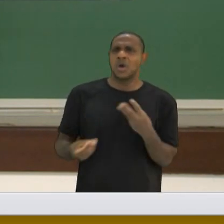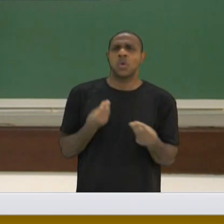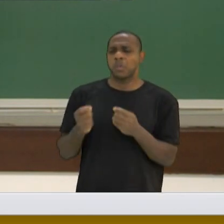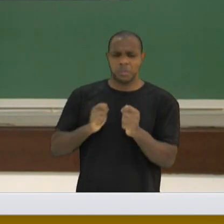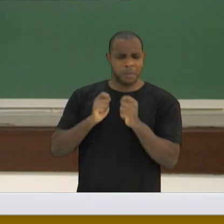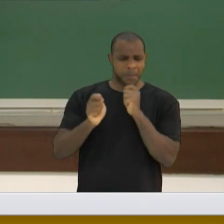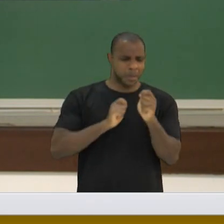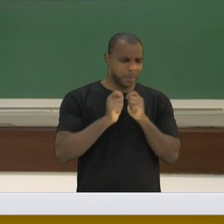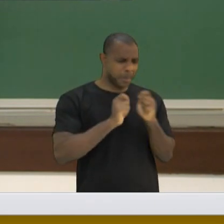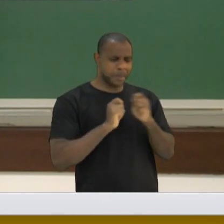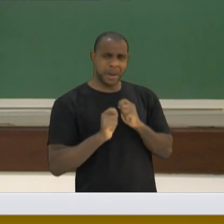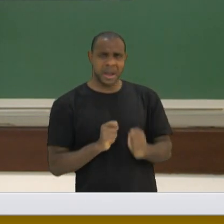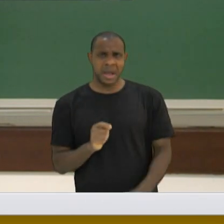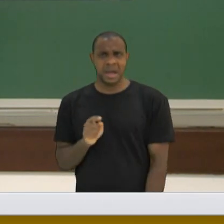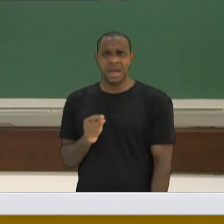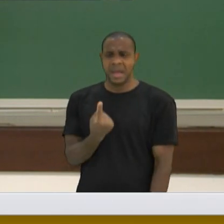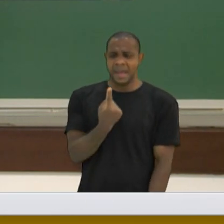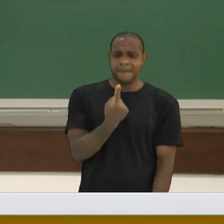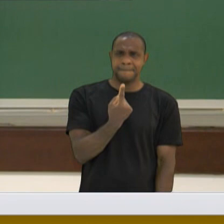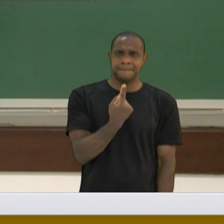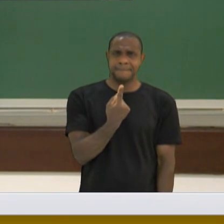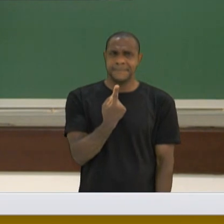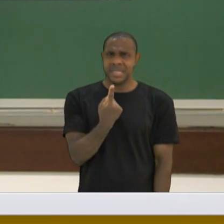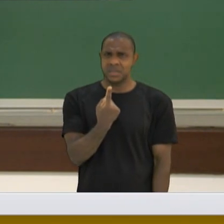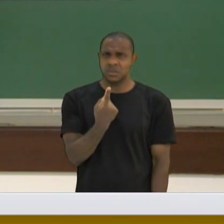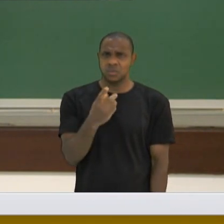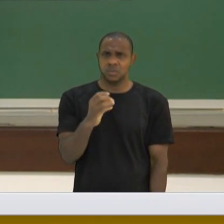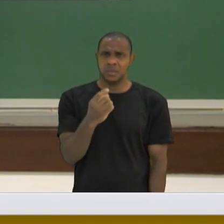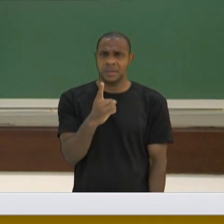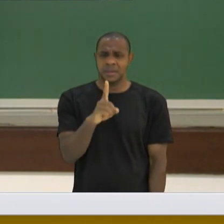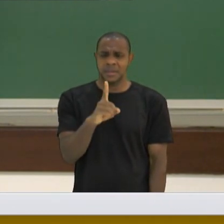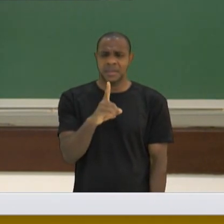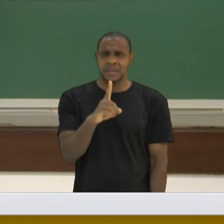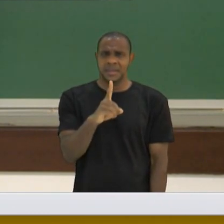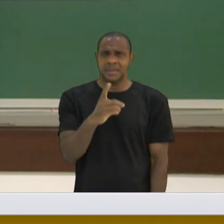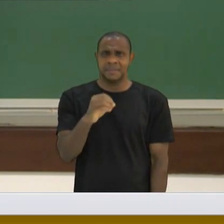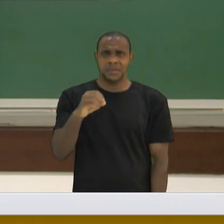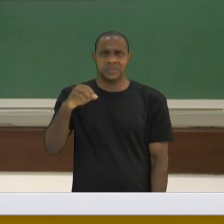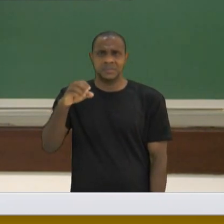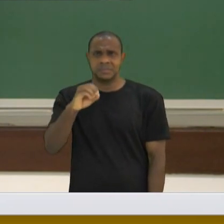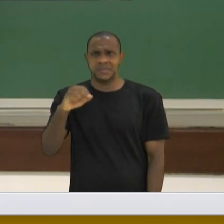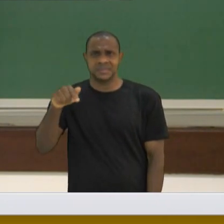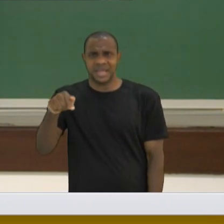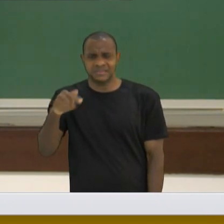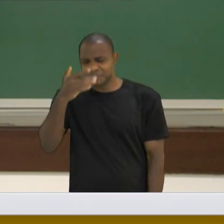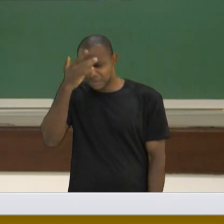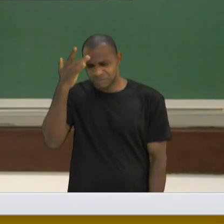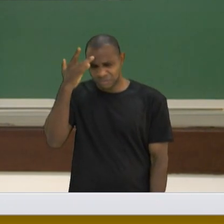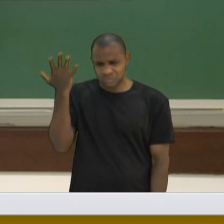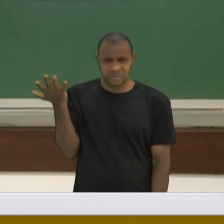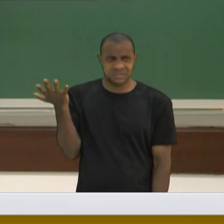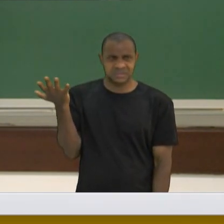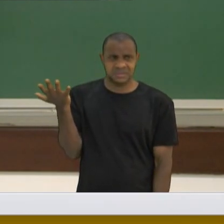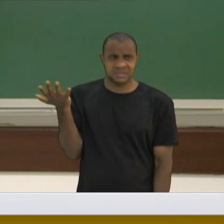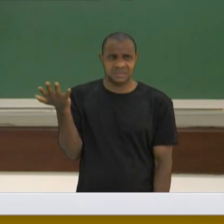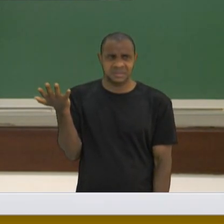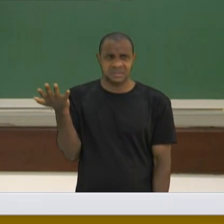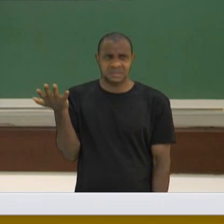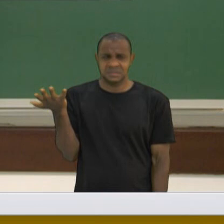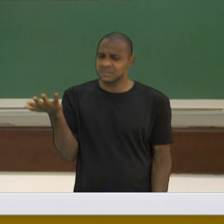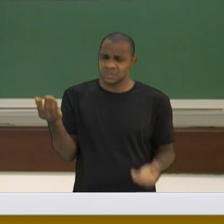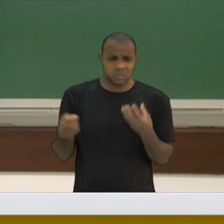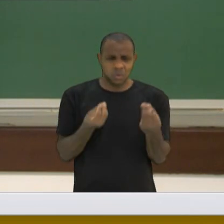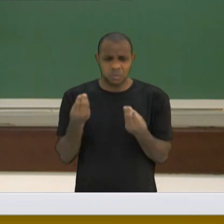entrevistaram 1007 pessoas e com disseram que 85 milhões de pessoas